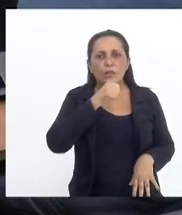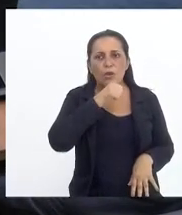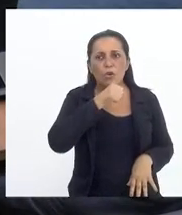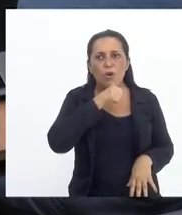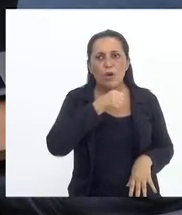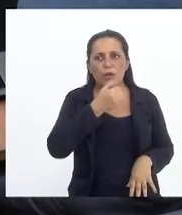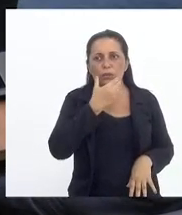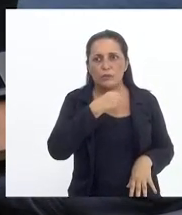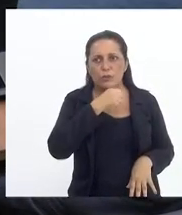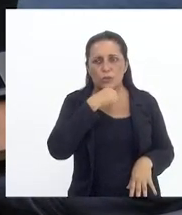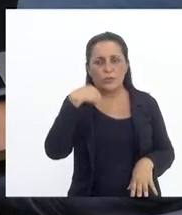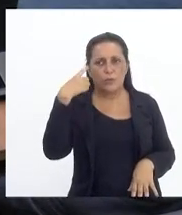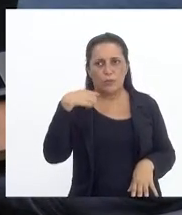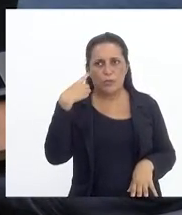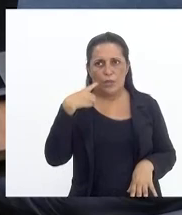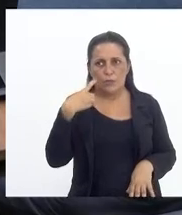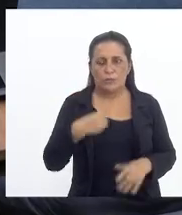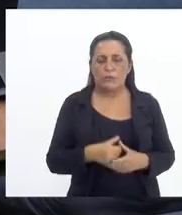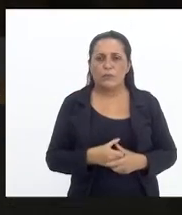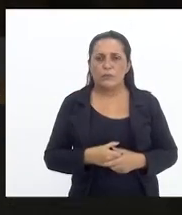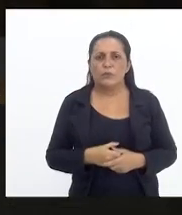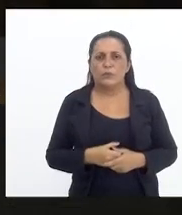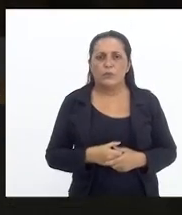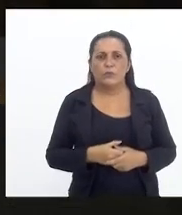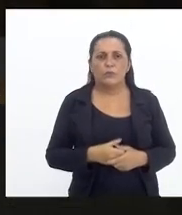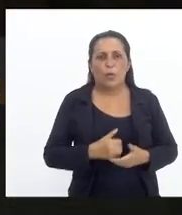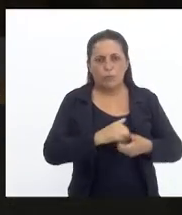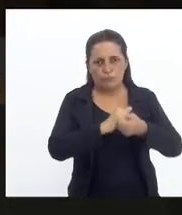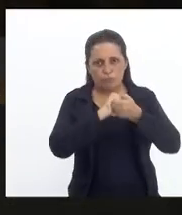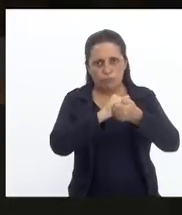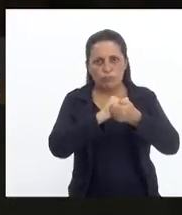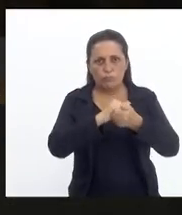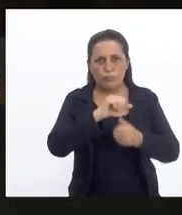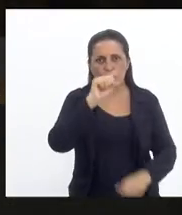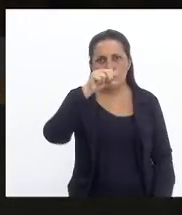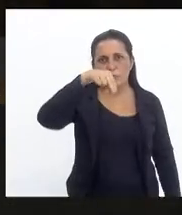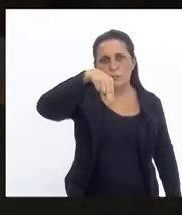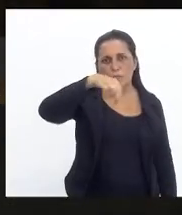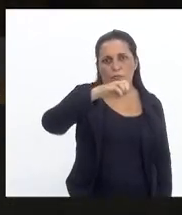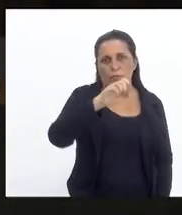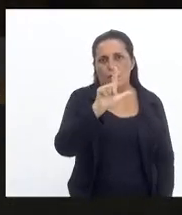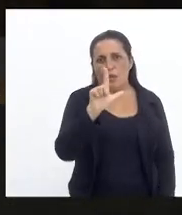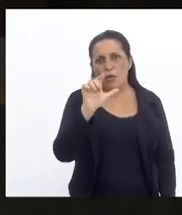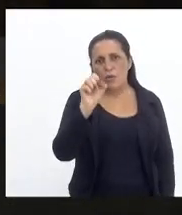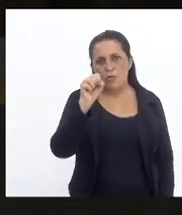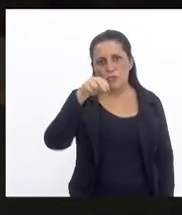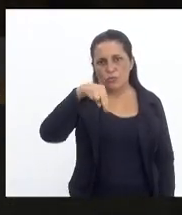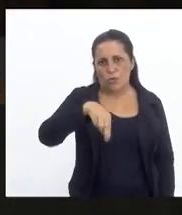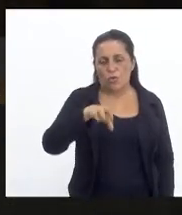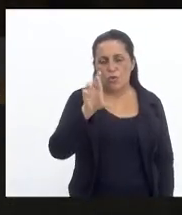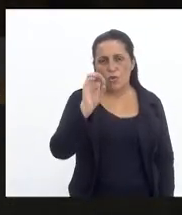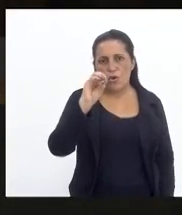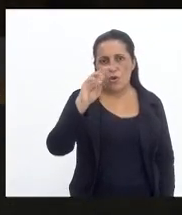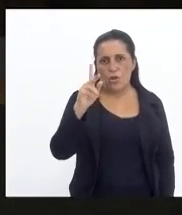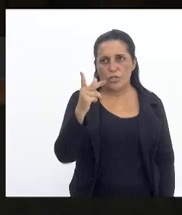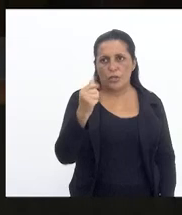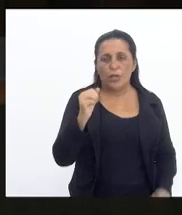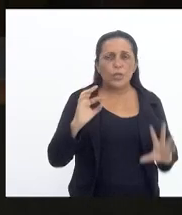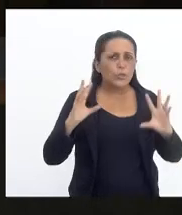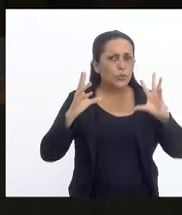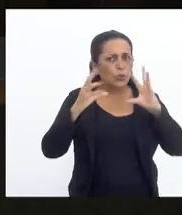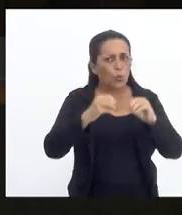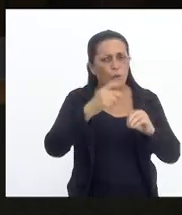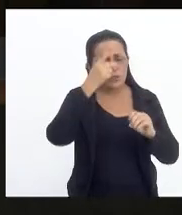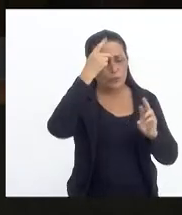senhores deputados experimentando secretário Nelson Rocha eu cumprimento também todos os